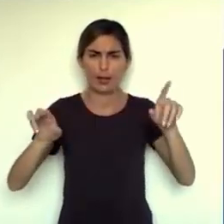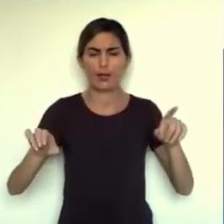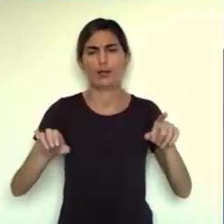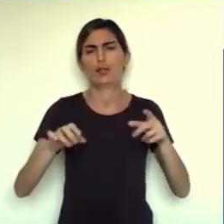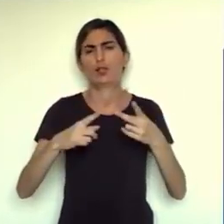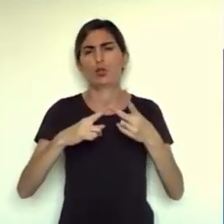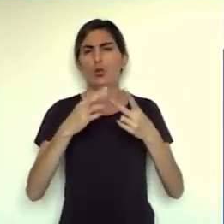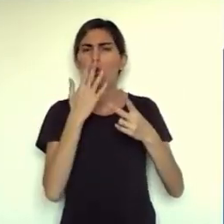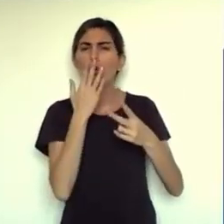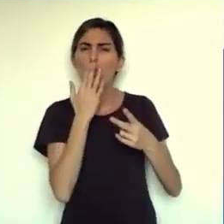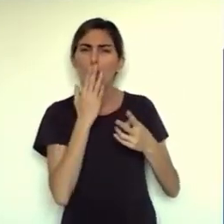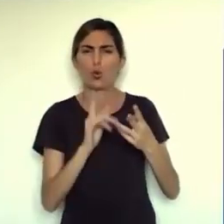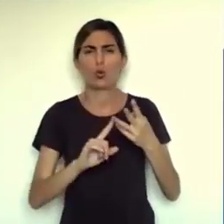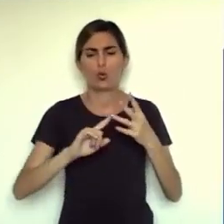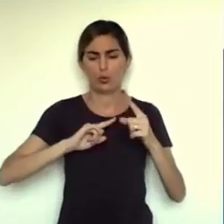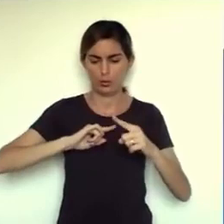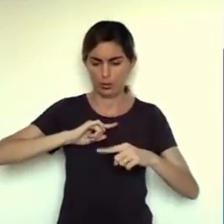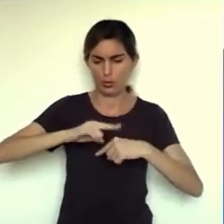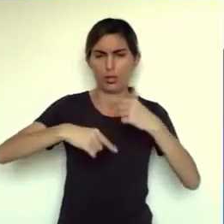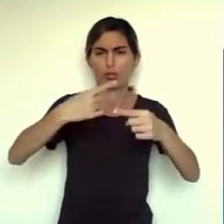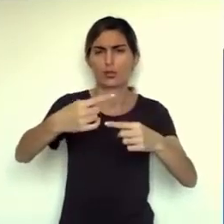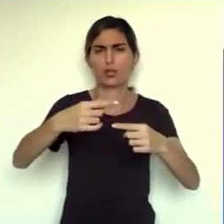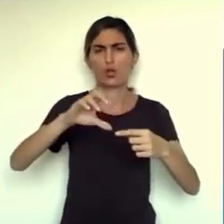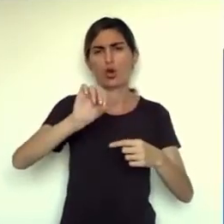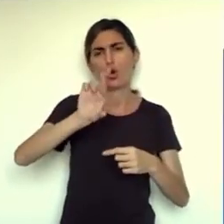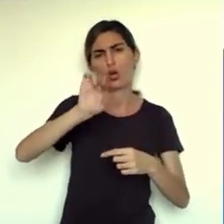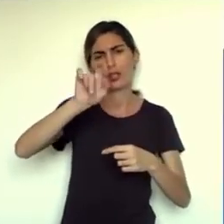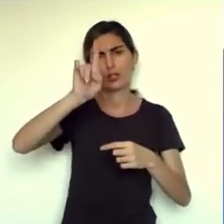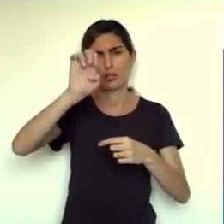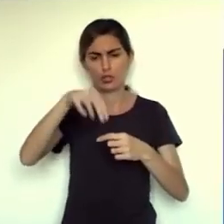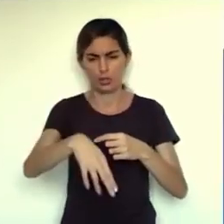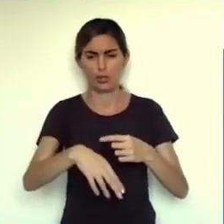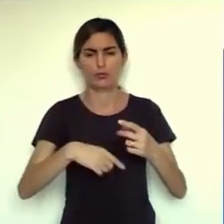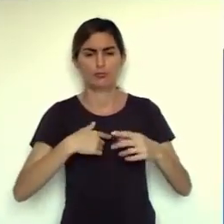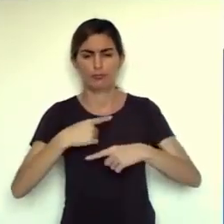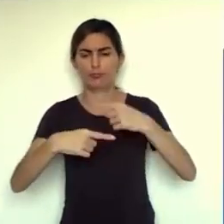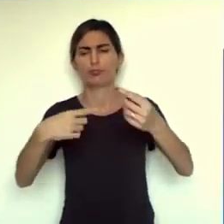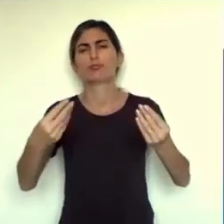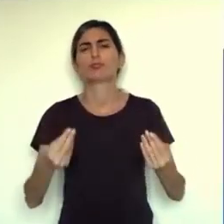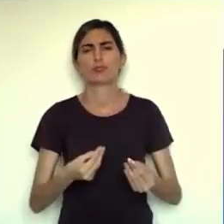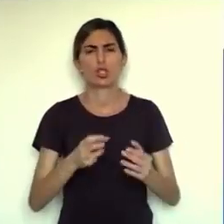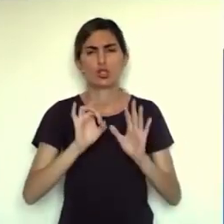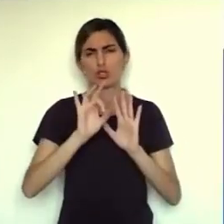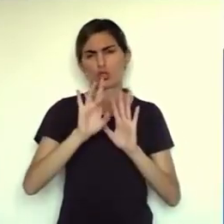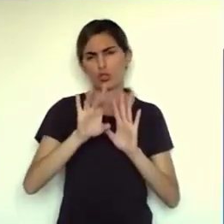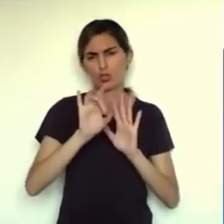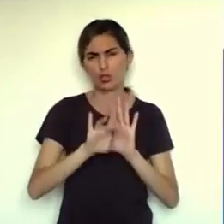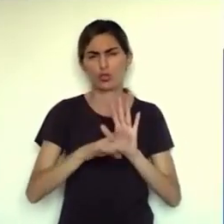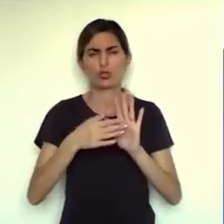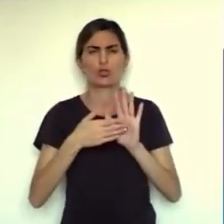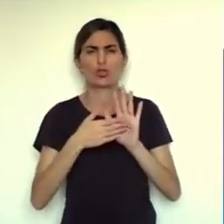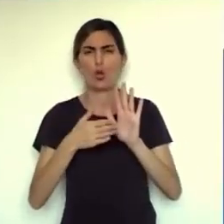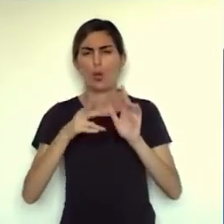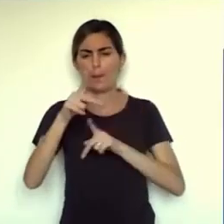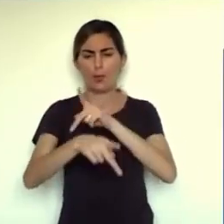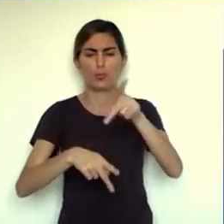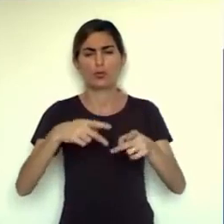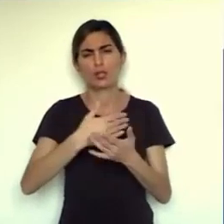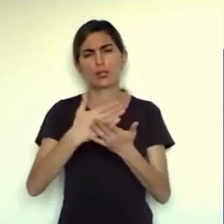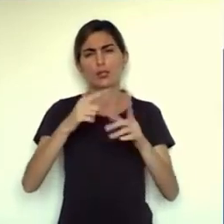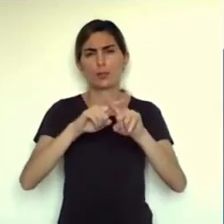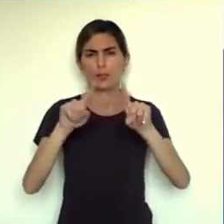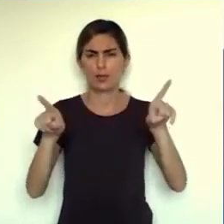é, do ponto de vista da cor, da descendência e origem, ou seja, não apenas a origem